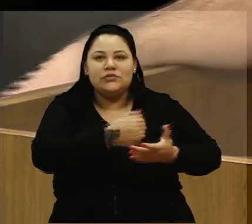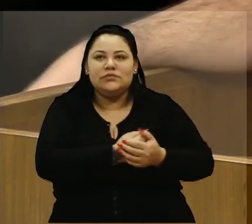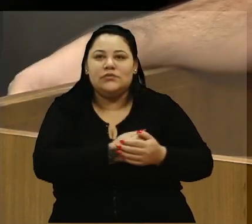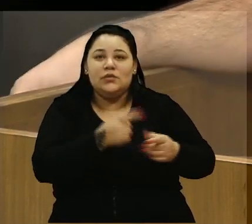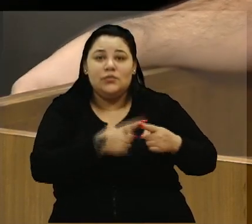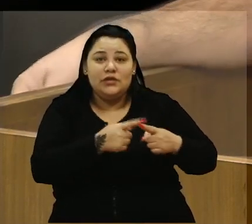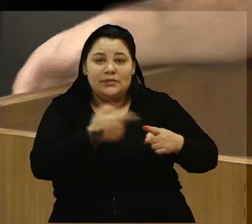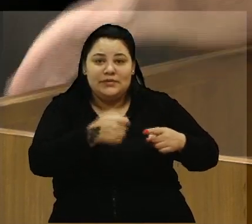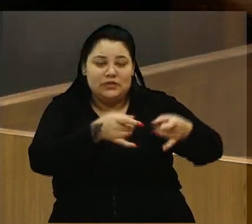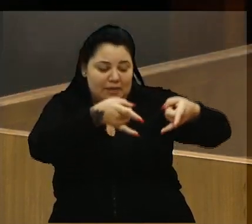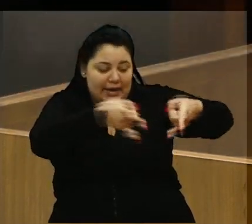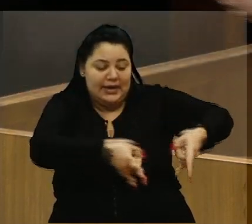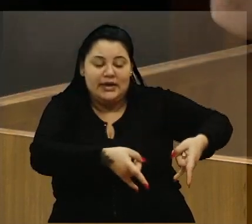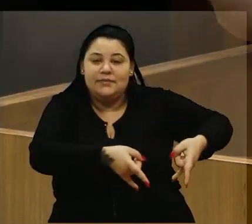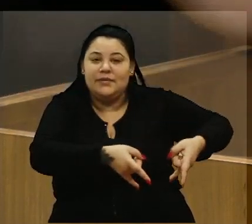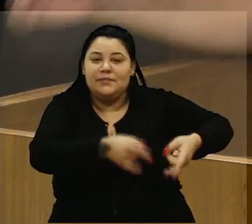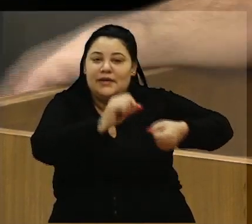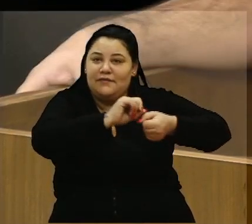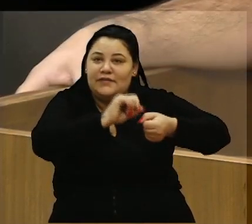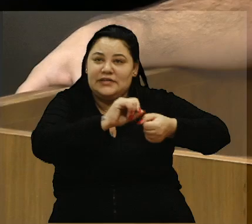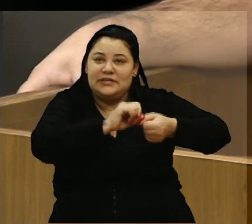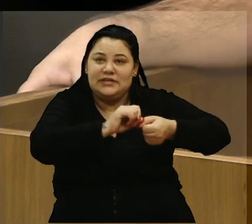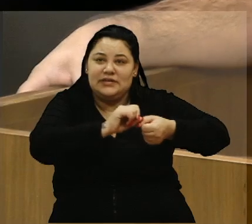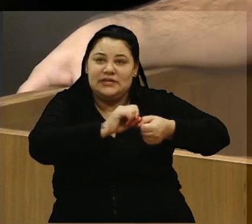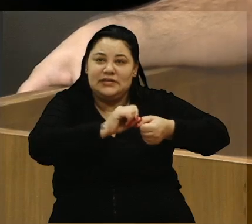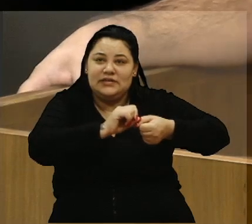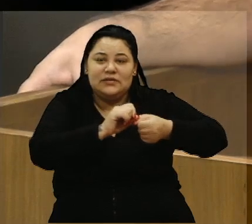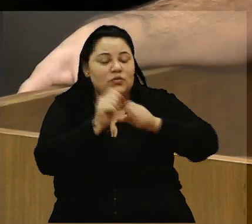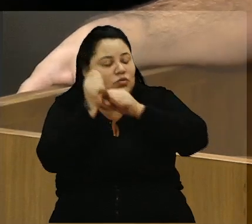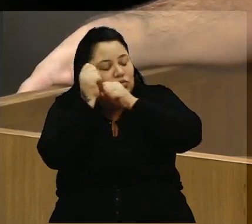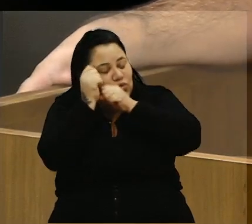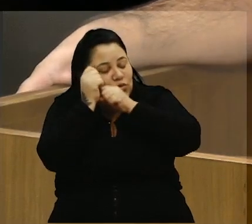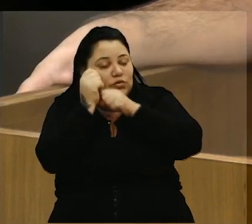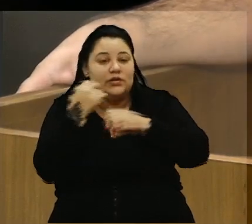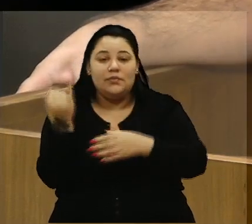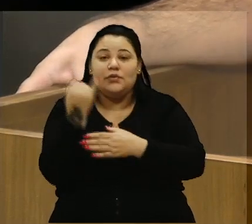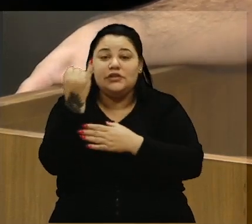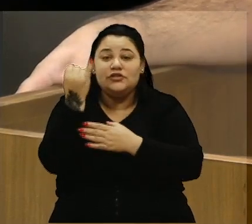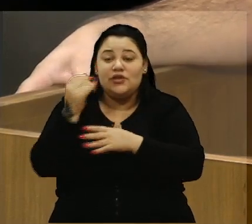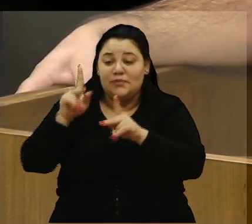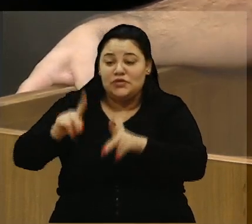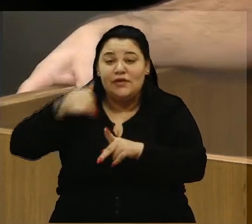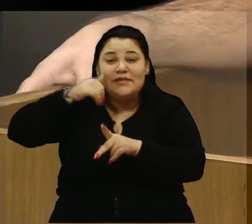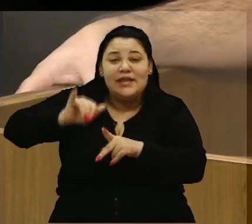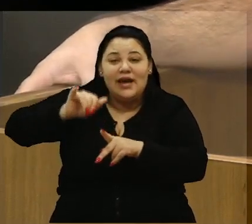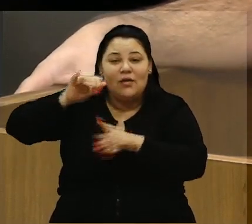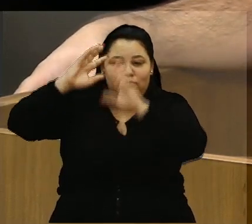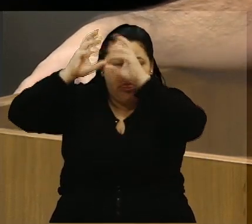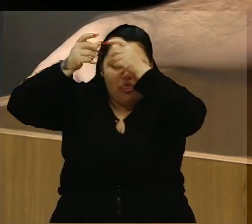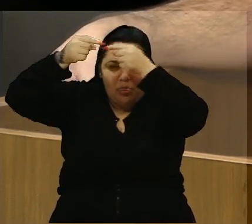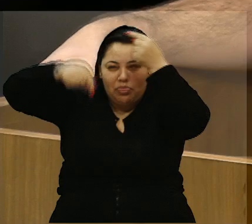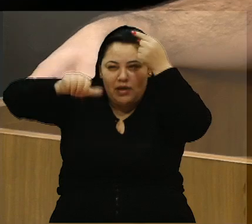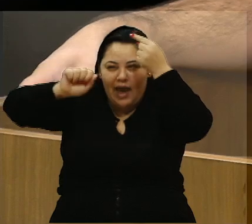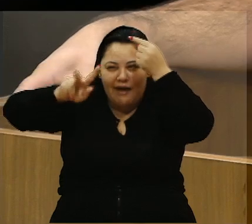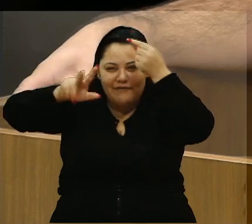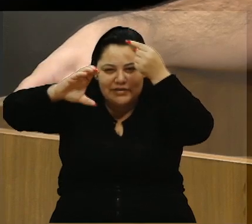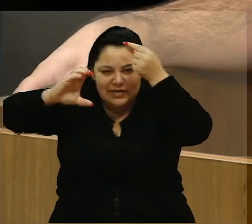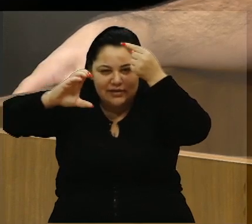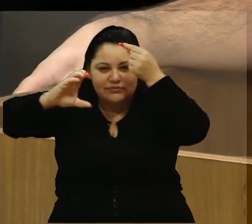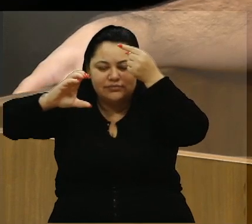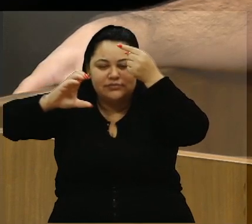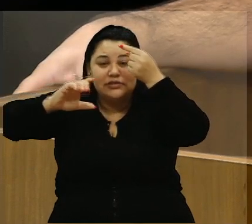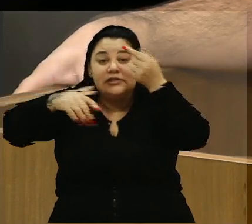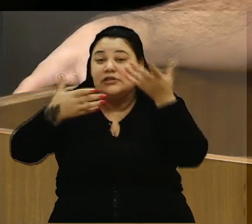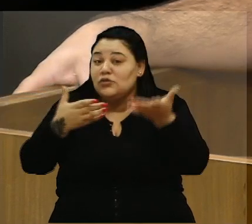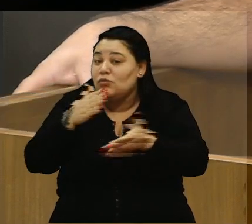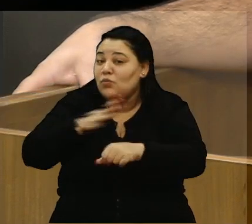para o cidadão dormir lá para fazer a medição do seu sono, que é importante para a pessoa não ter um AVC. Então, quando a gente